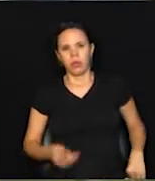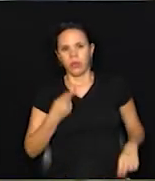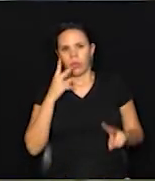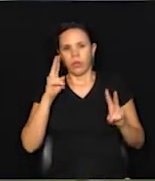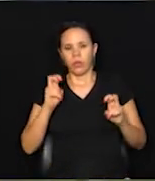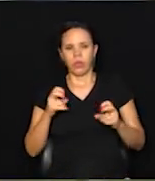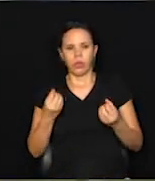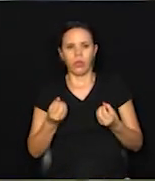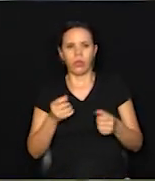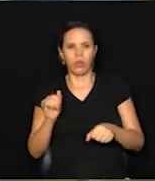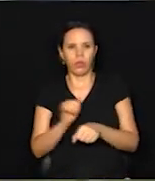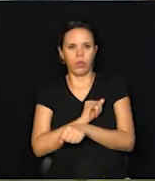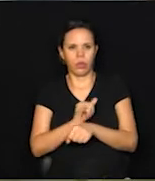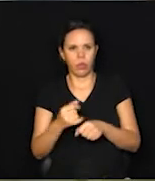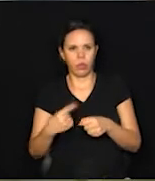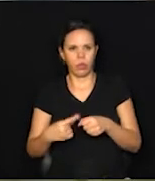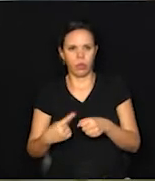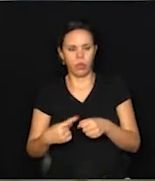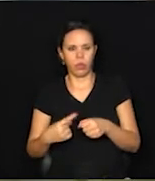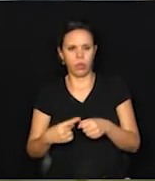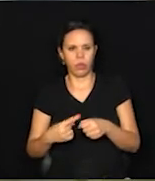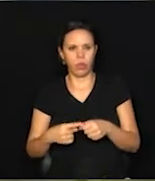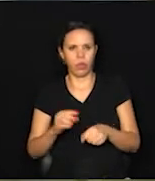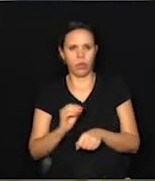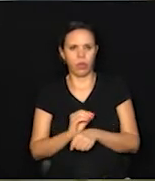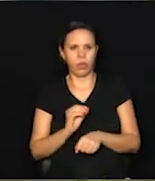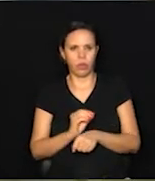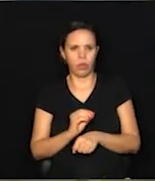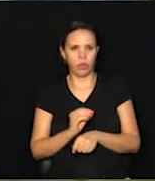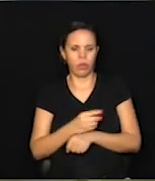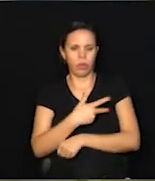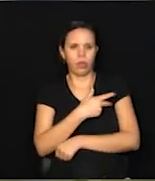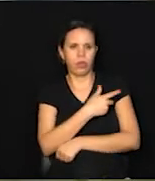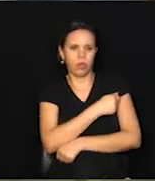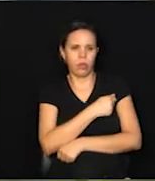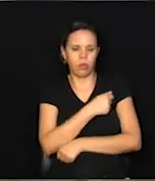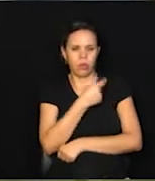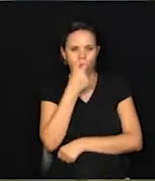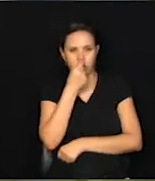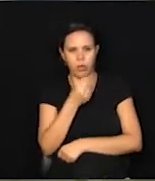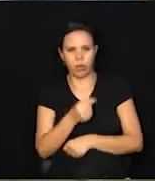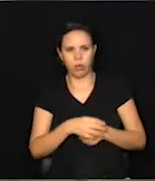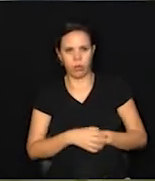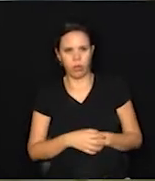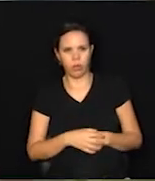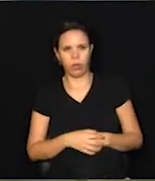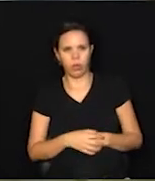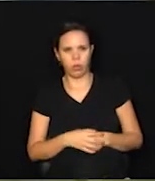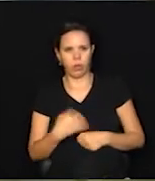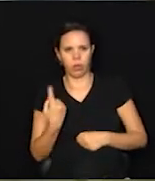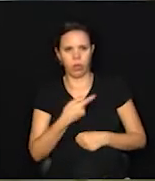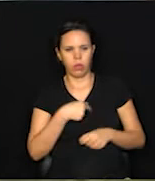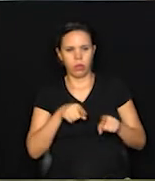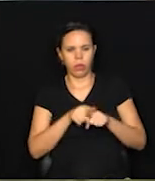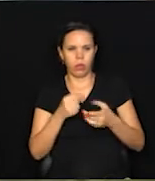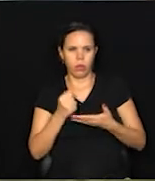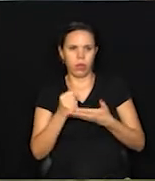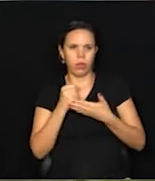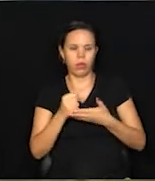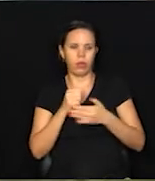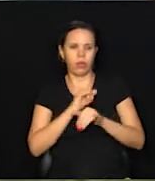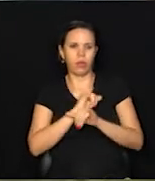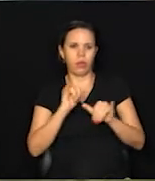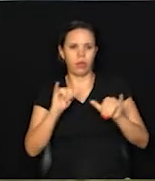como é que está a estratégia do município para a cobertura vacinal da gripe e para a gente também ir ajudando